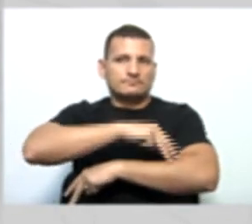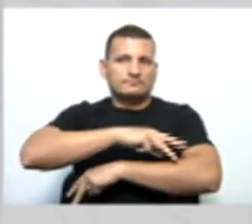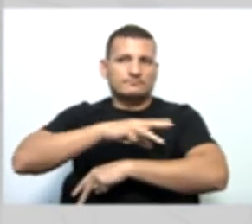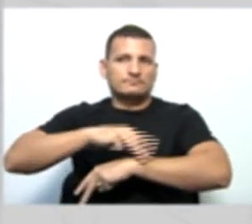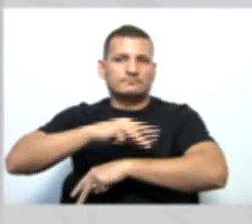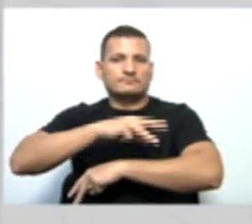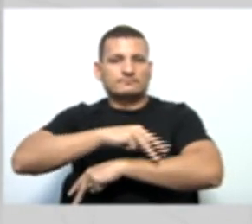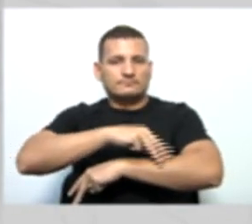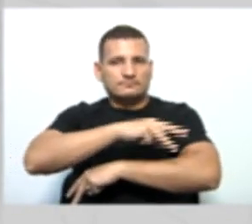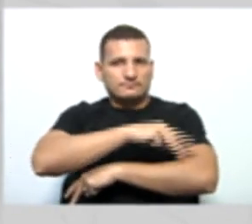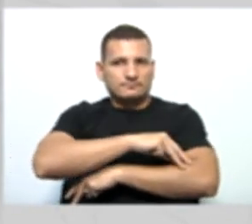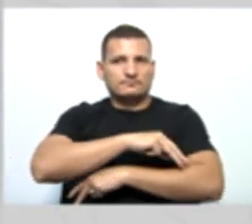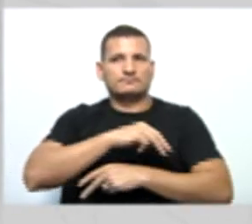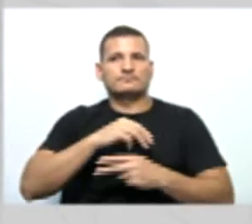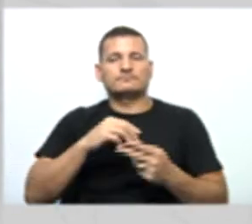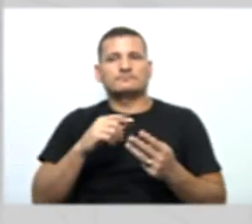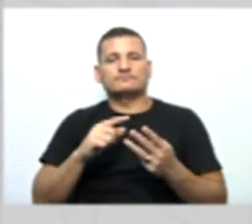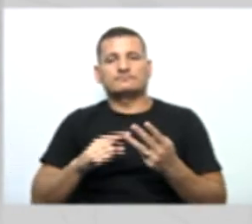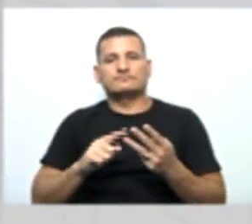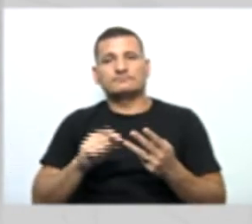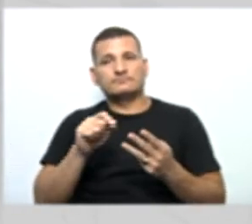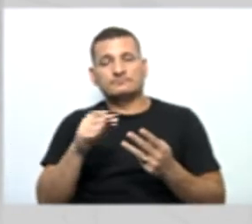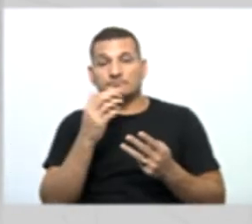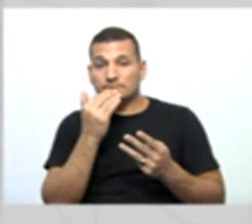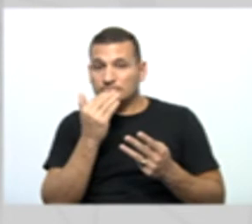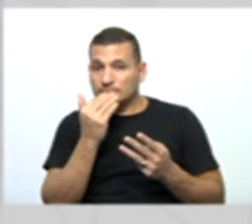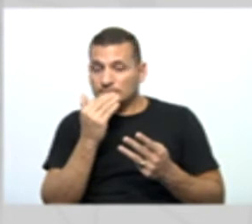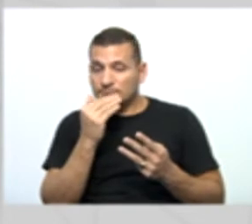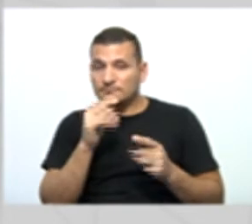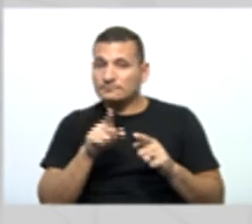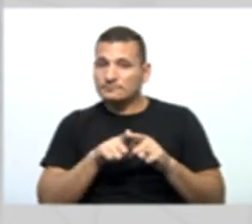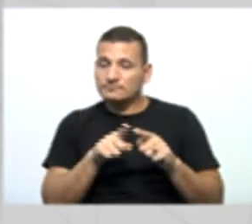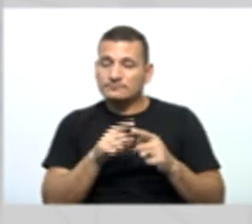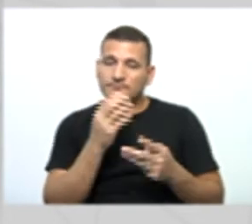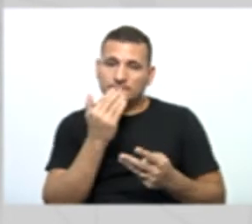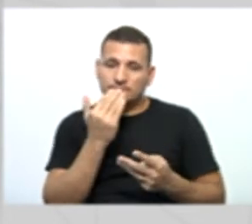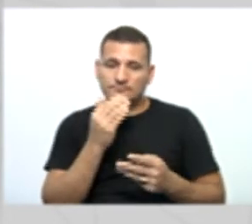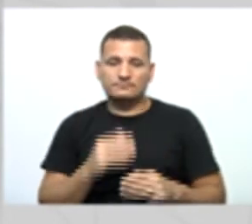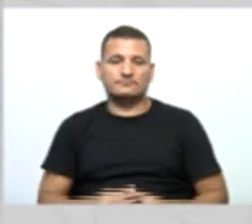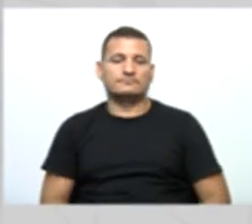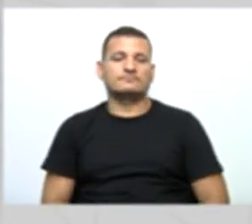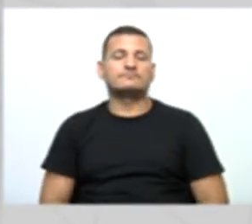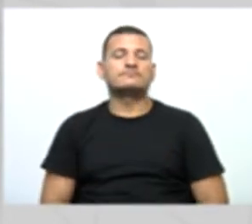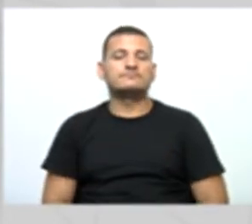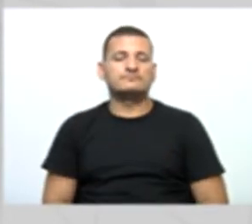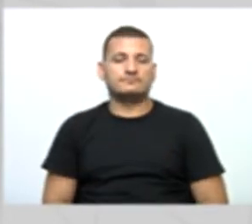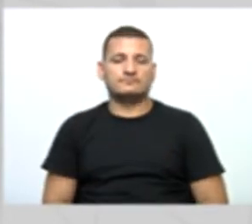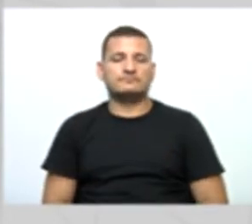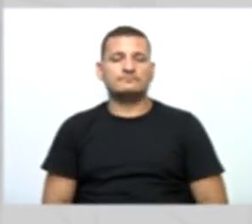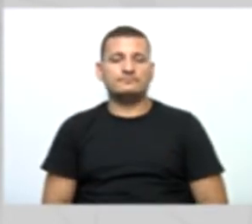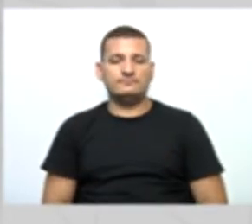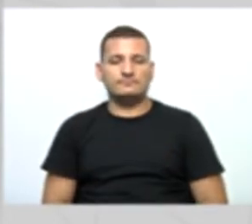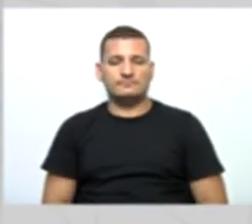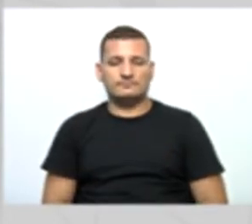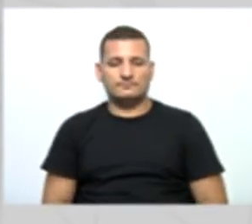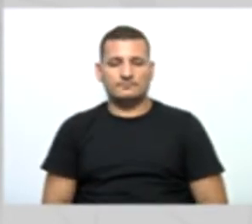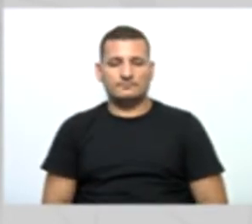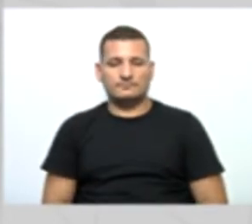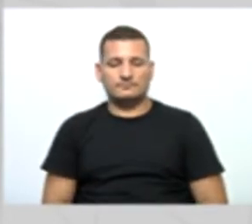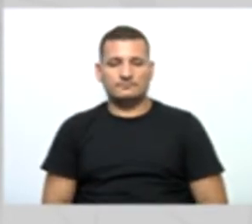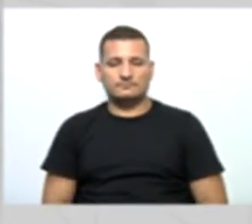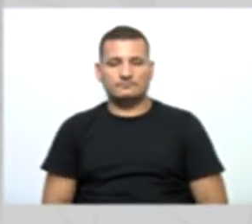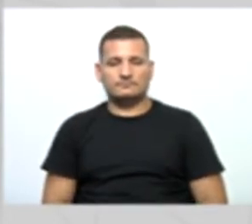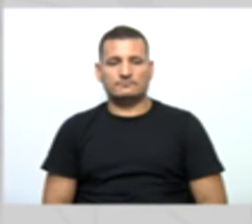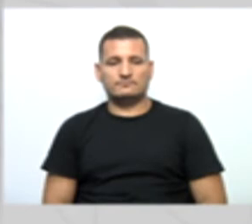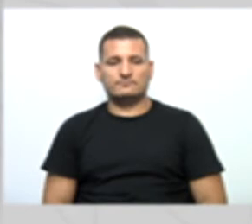pular. Colocamos o que mais? Ele poderia comer a ração, né? Então colocamos aqui, o cachorro poderia comer a sua ração. Então